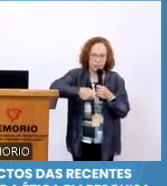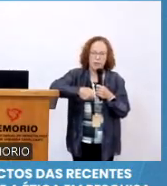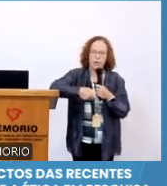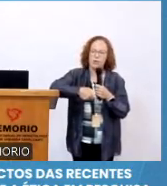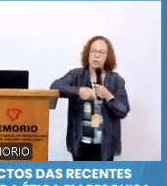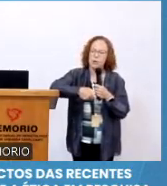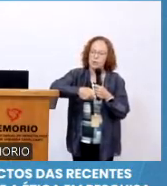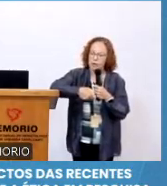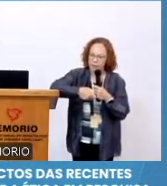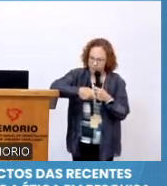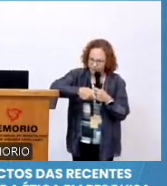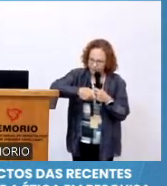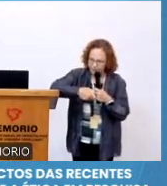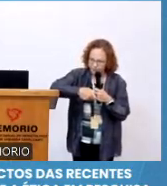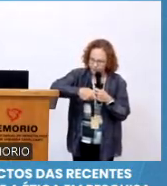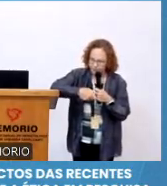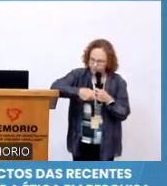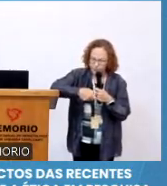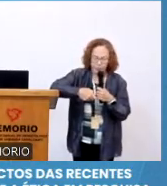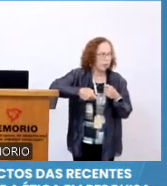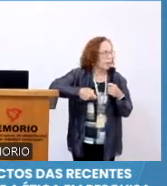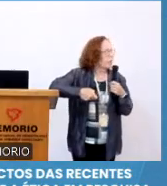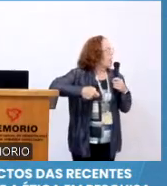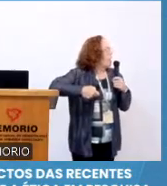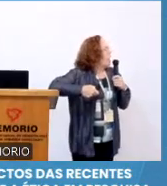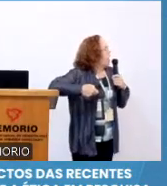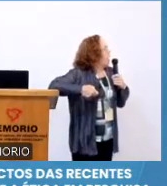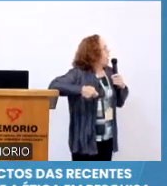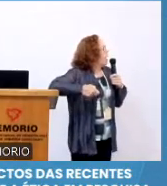isso, de acordo com a nova lei.